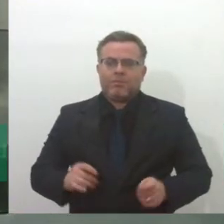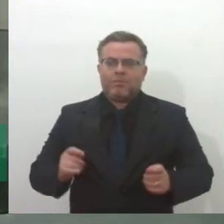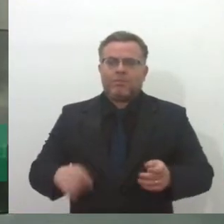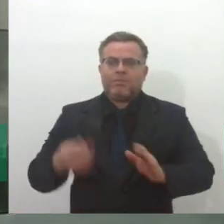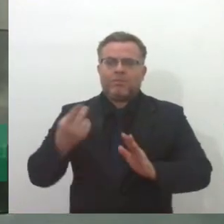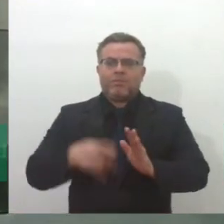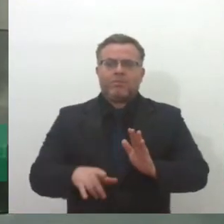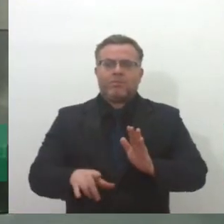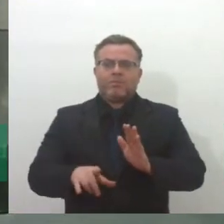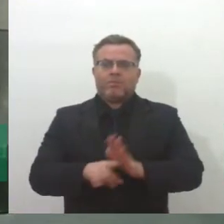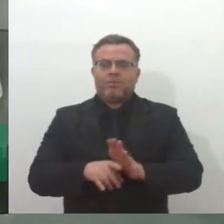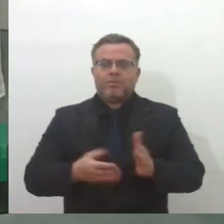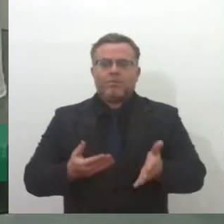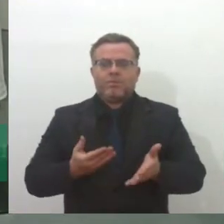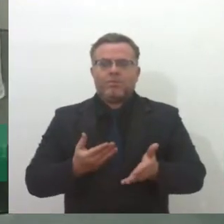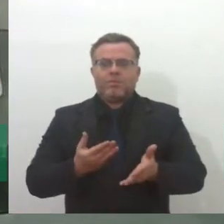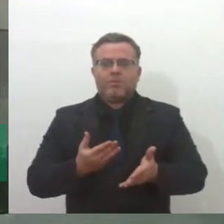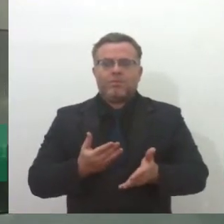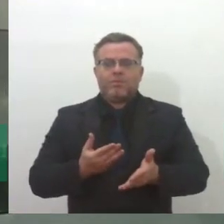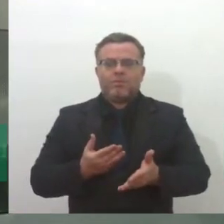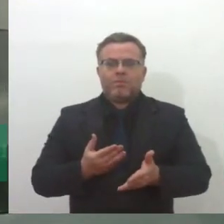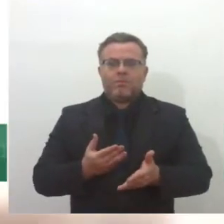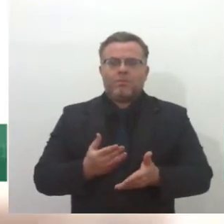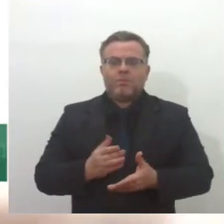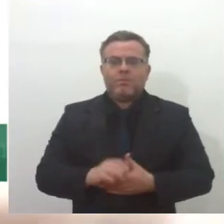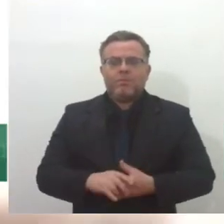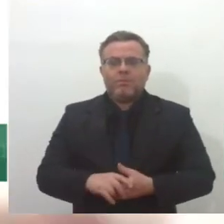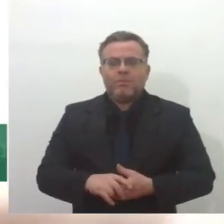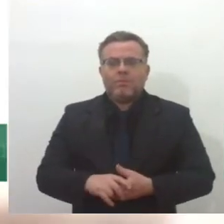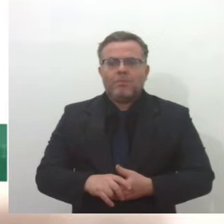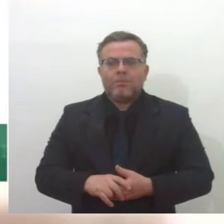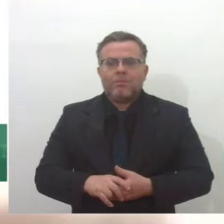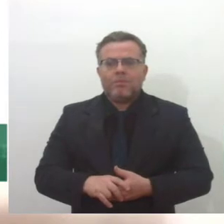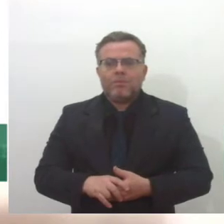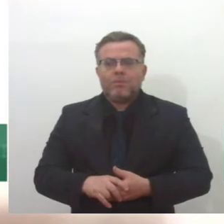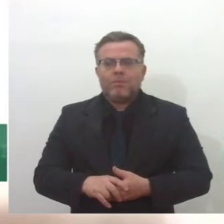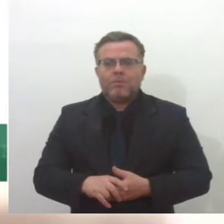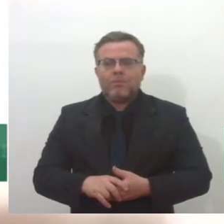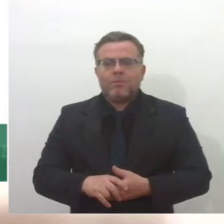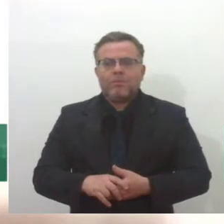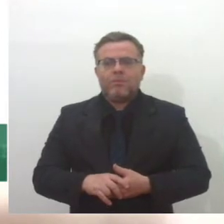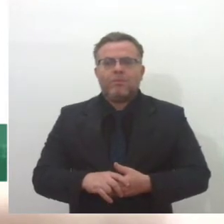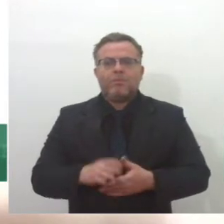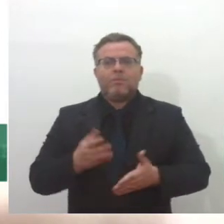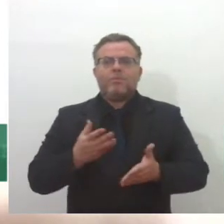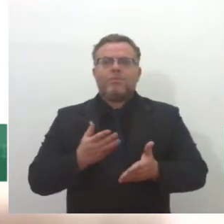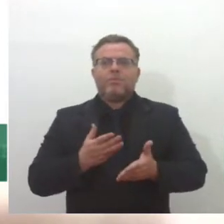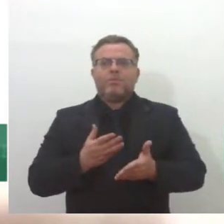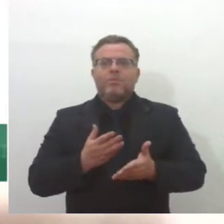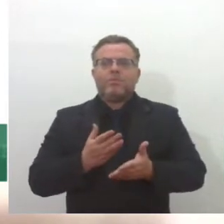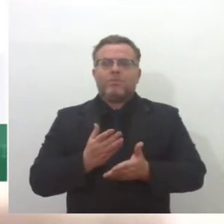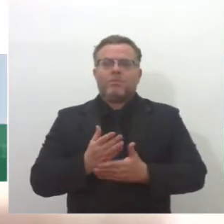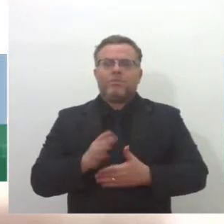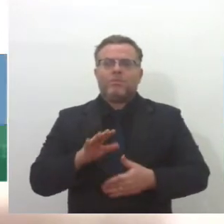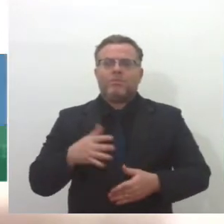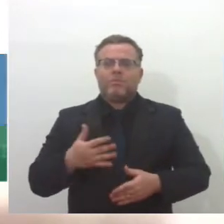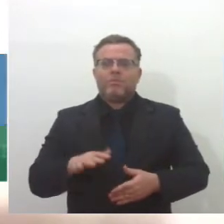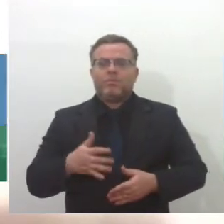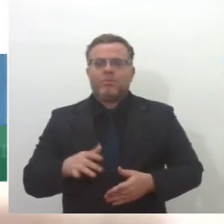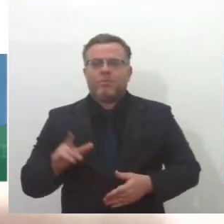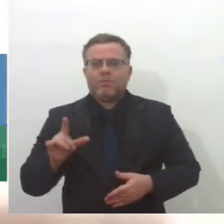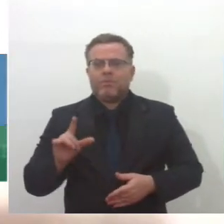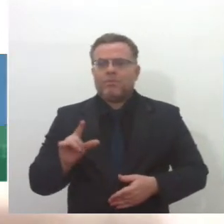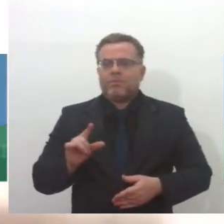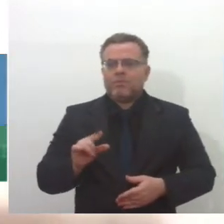depende da sanção, né, do presidente, aprovado o projeto de lei, há uma estimativa de uma redução de cerca de